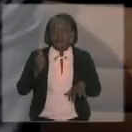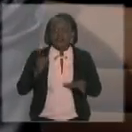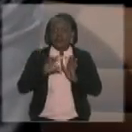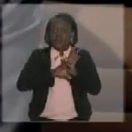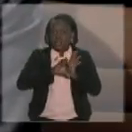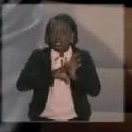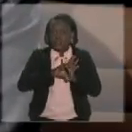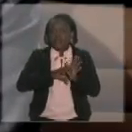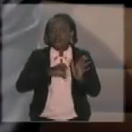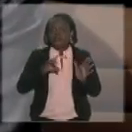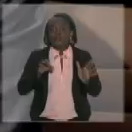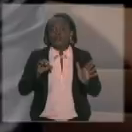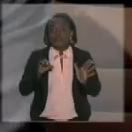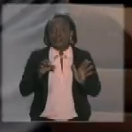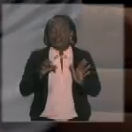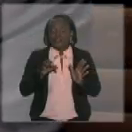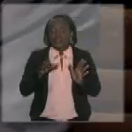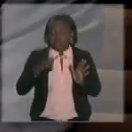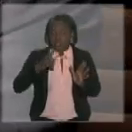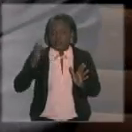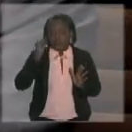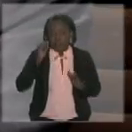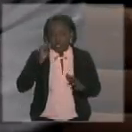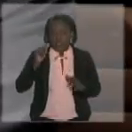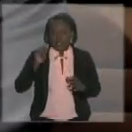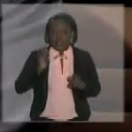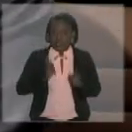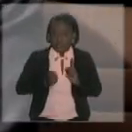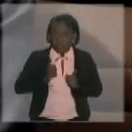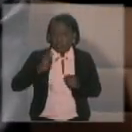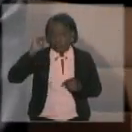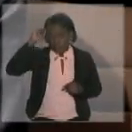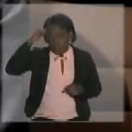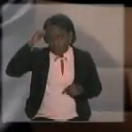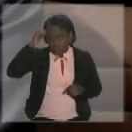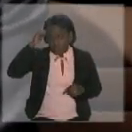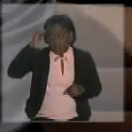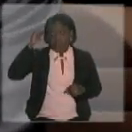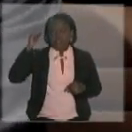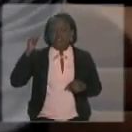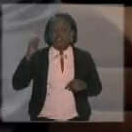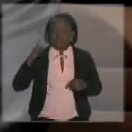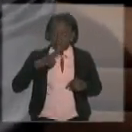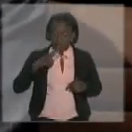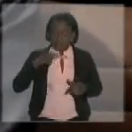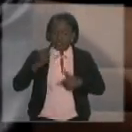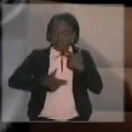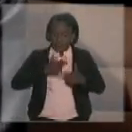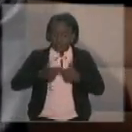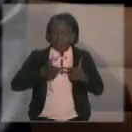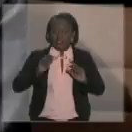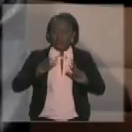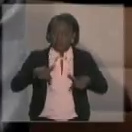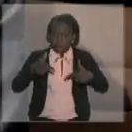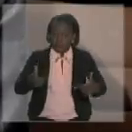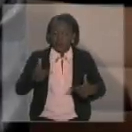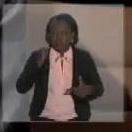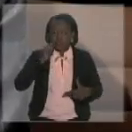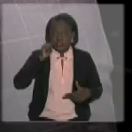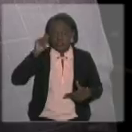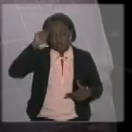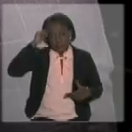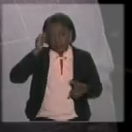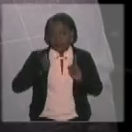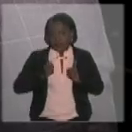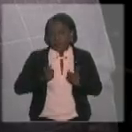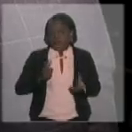conceito, existem mulheres trans negras que estão exercendo o transfeminismo negro.